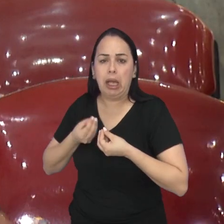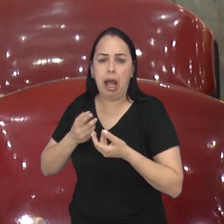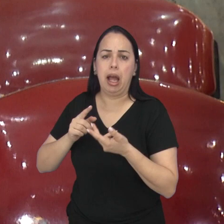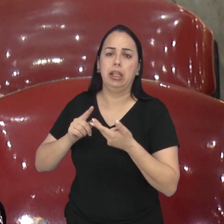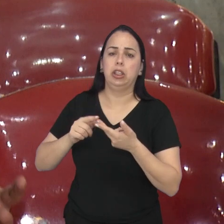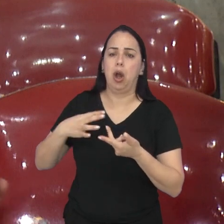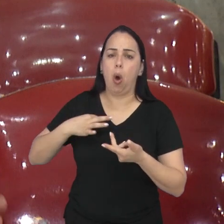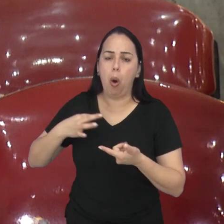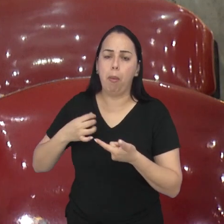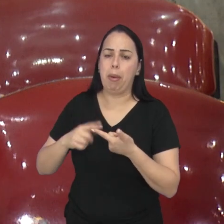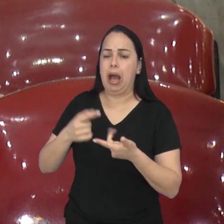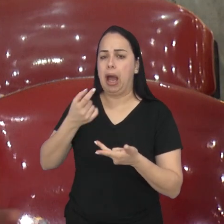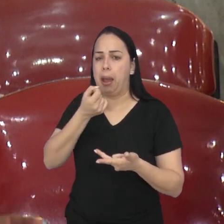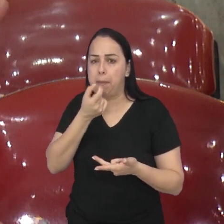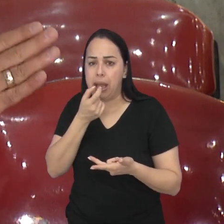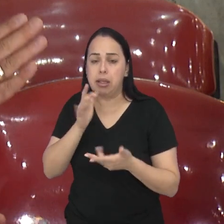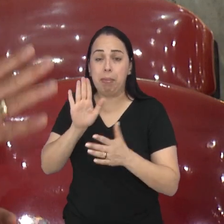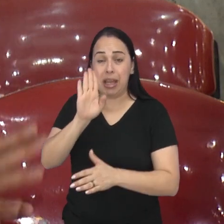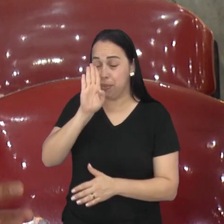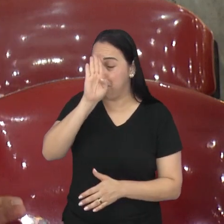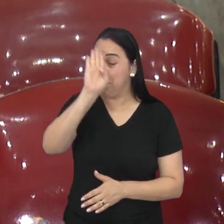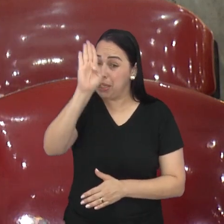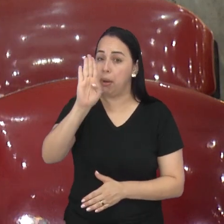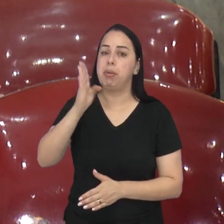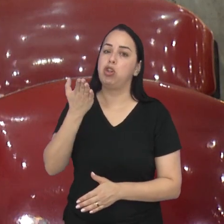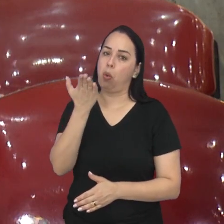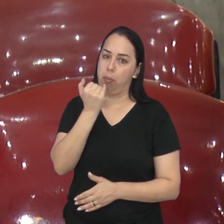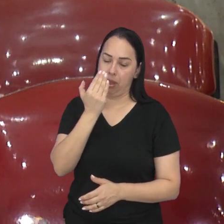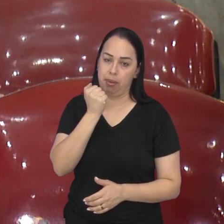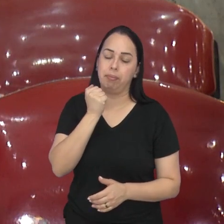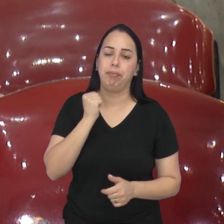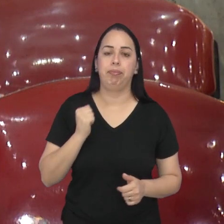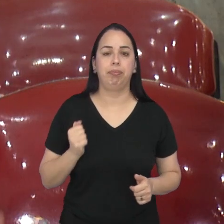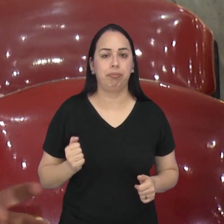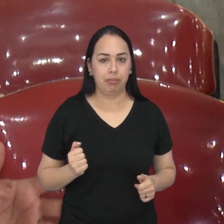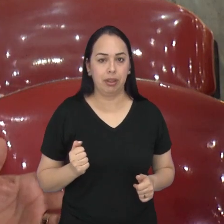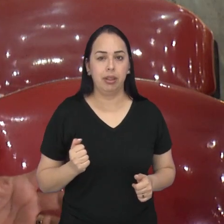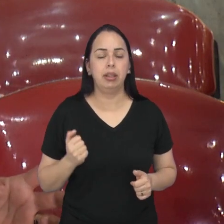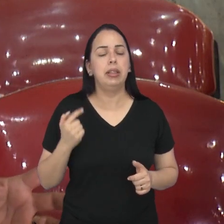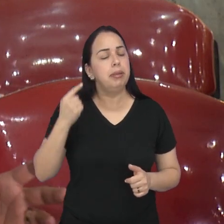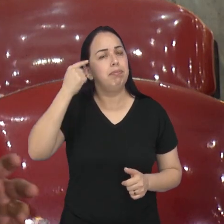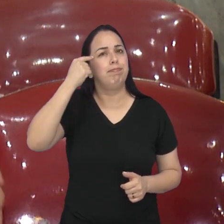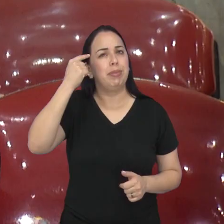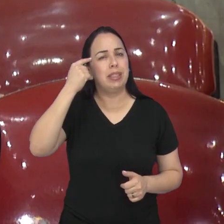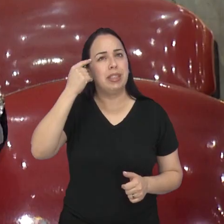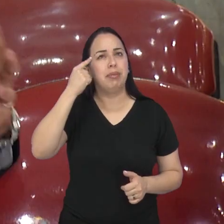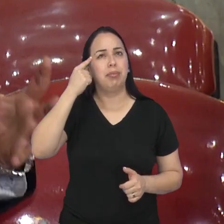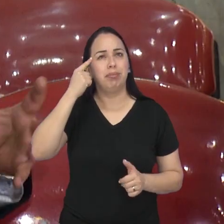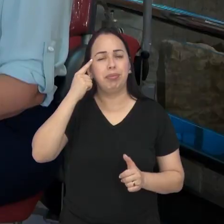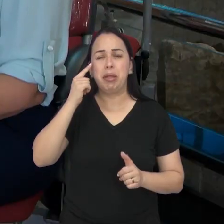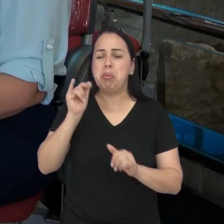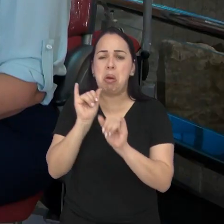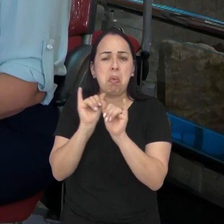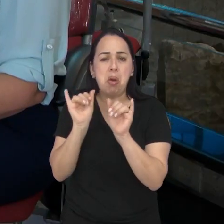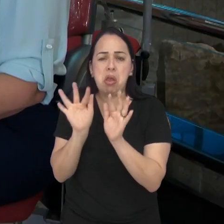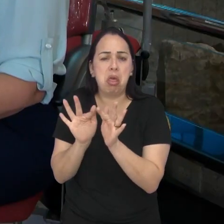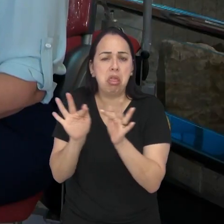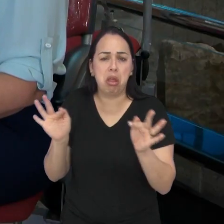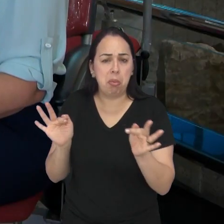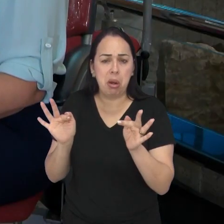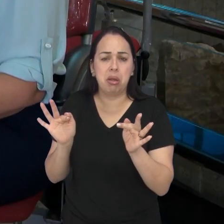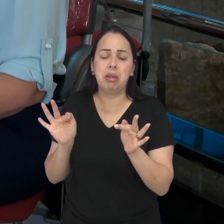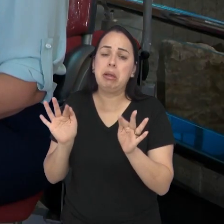de remédios, enfim, né, mas principalmente de alimentos. E pensávamos numa campanha simples,